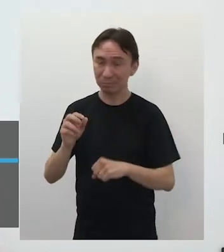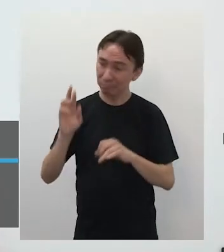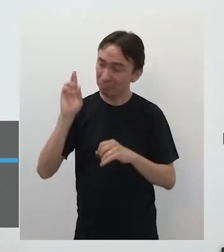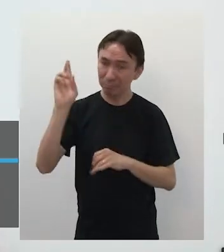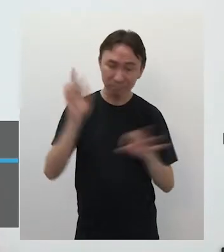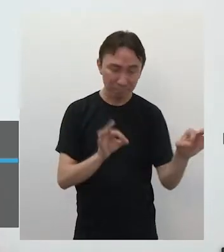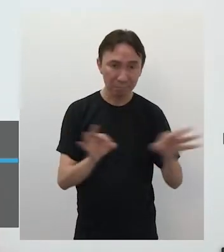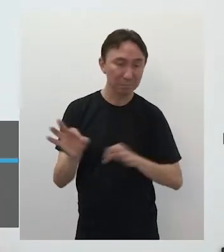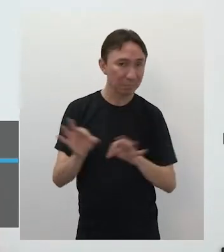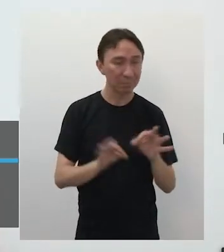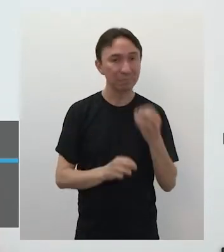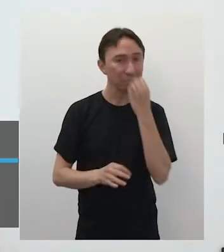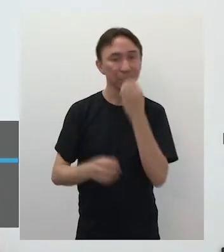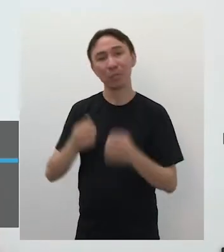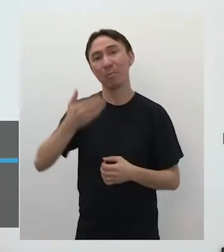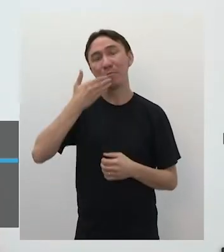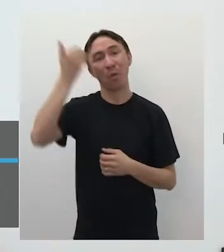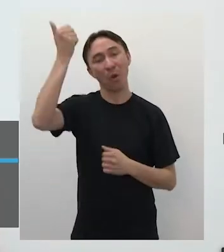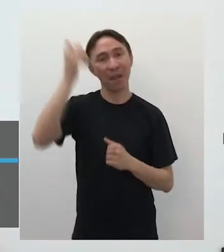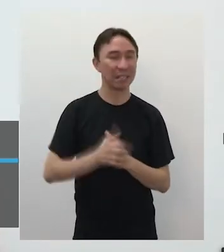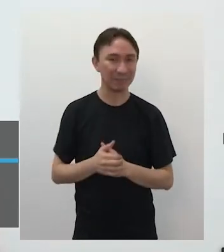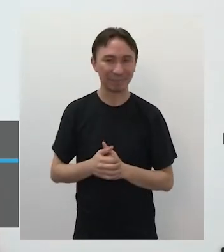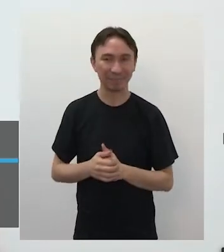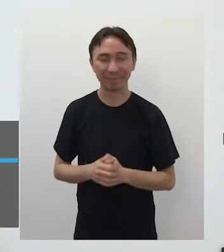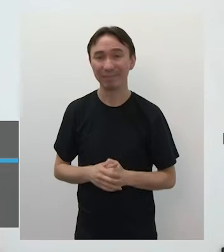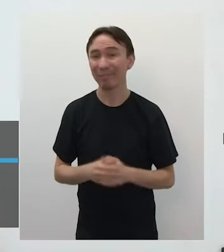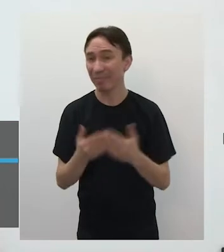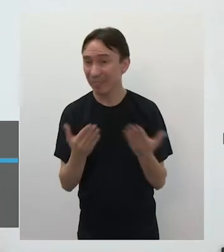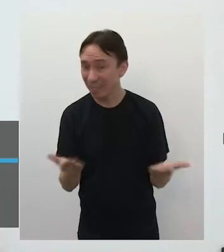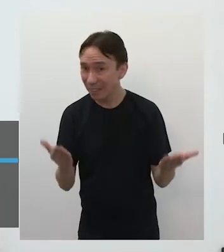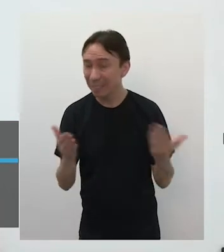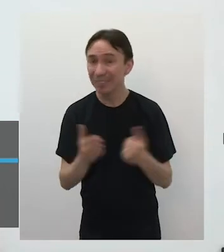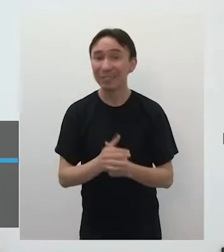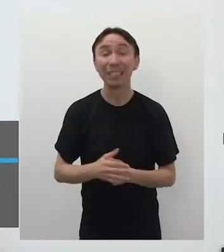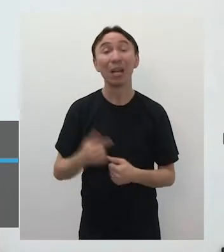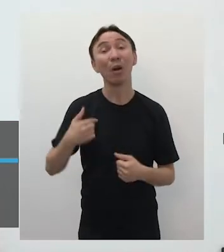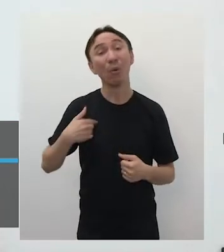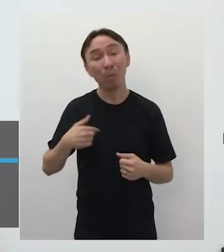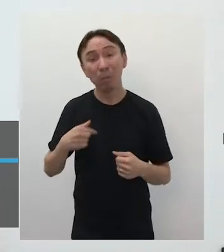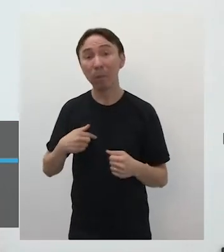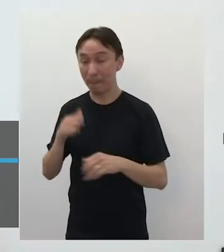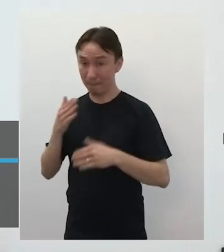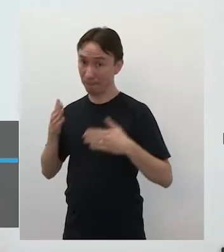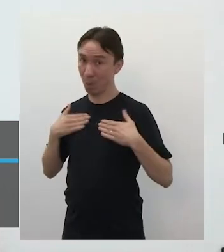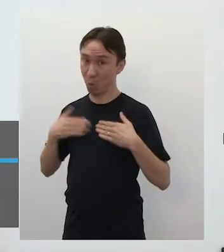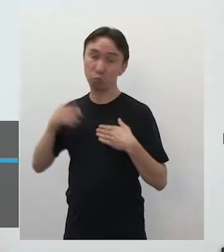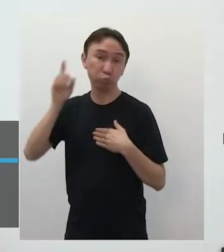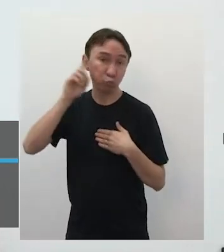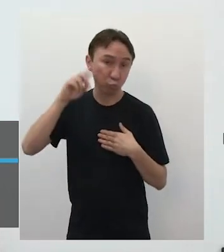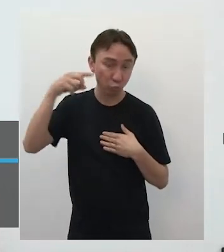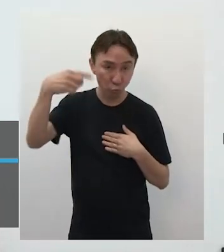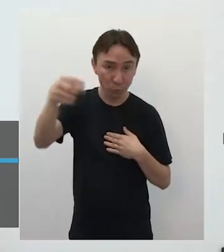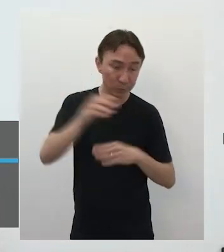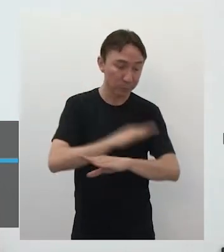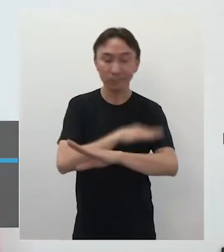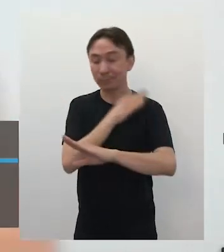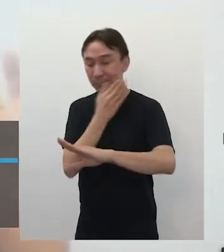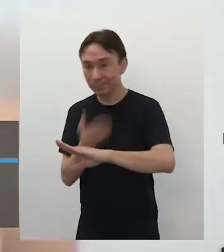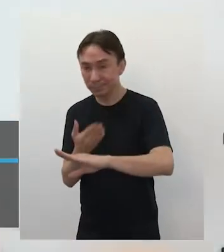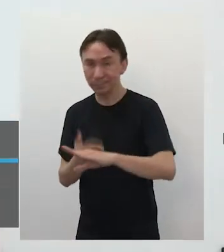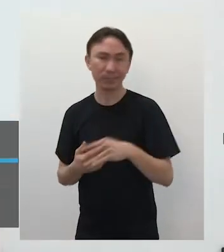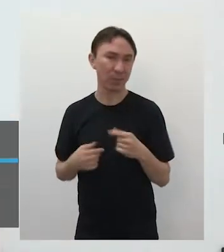idade. Isso é muito difícil, porque é muito bom você olhar no olho das pessoas, né? Você está perto